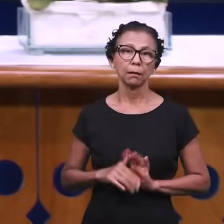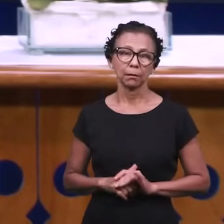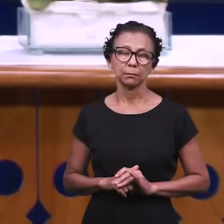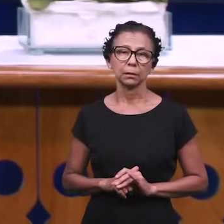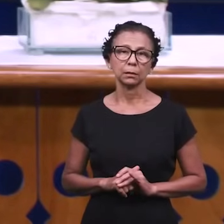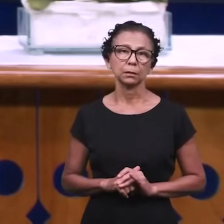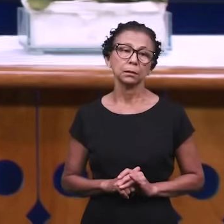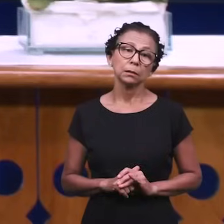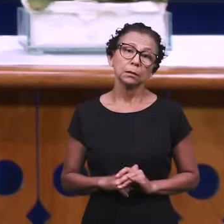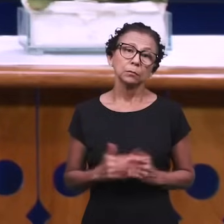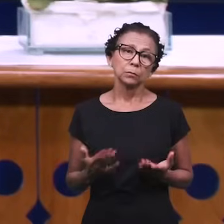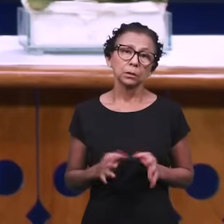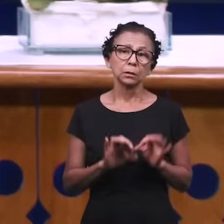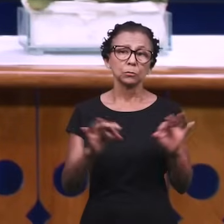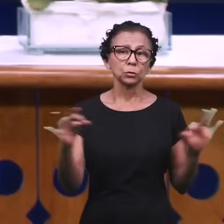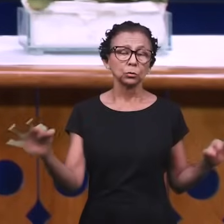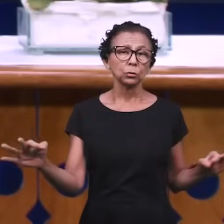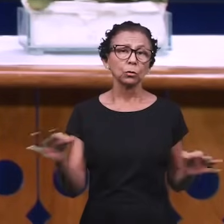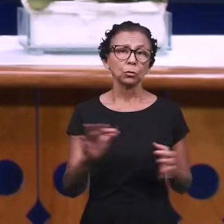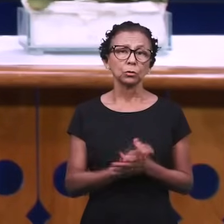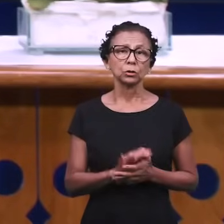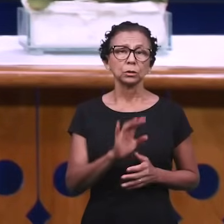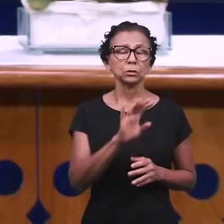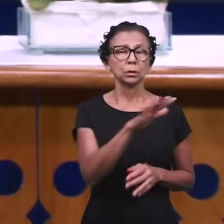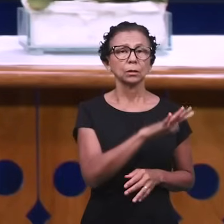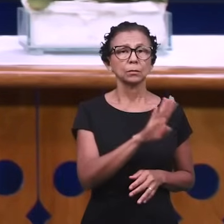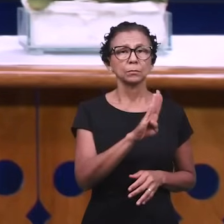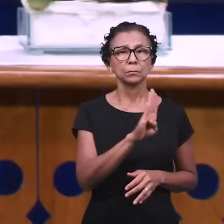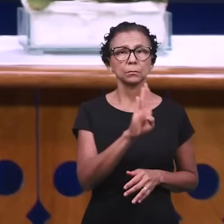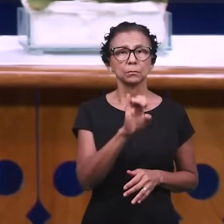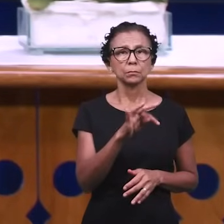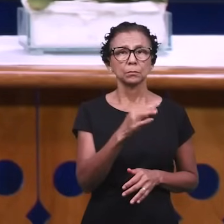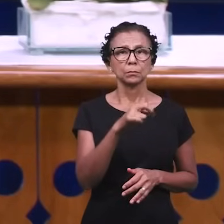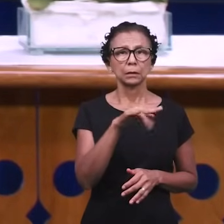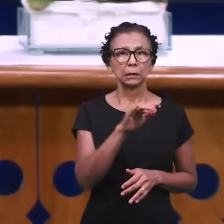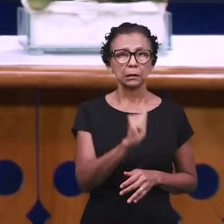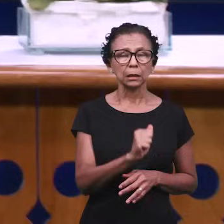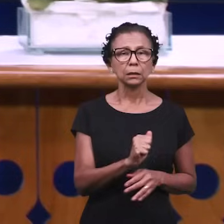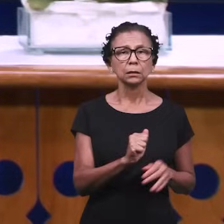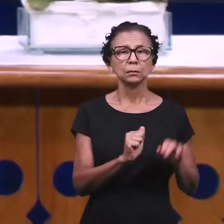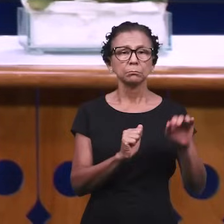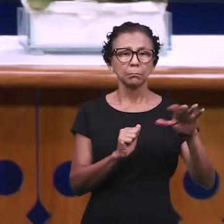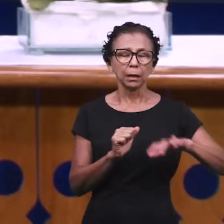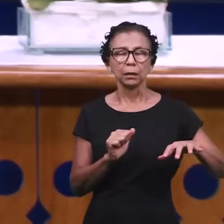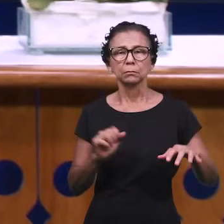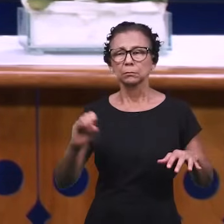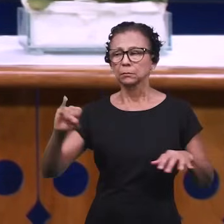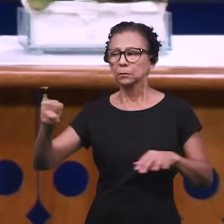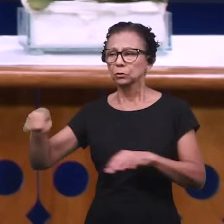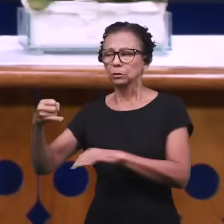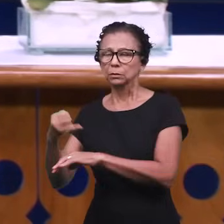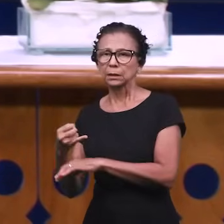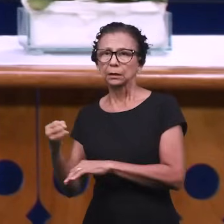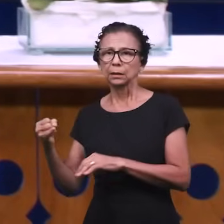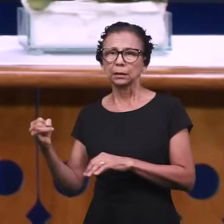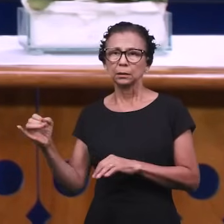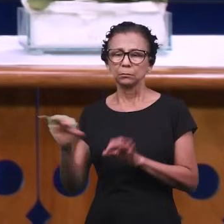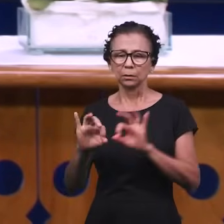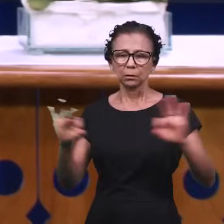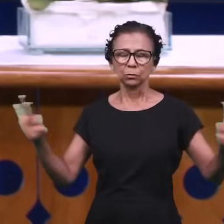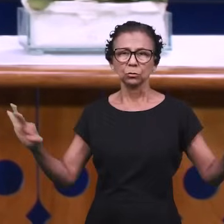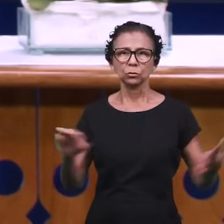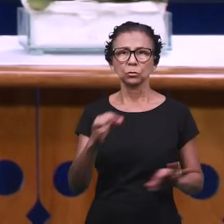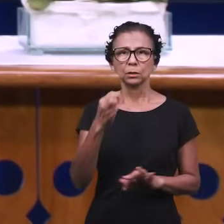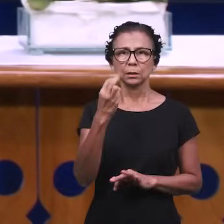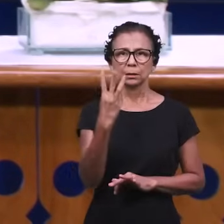mais do que o caminho de um sábado, que era menos de 1 quilômetro, e de Betânia até Jerusalém tinha 3 quilômetros, perto, mas além do que